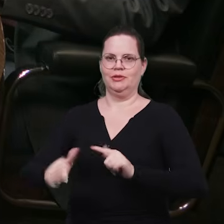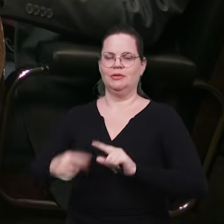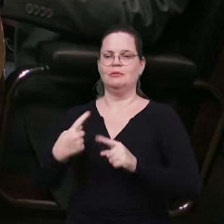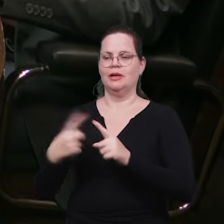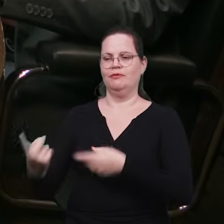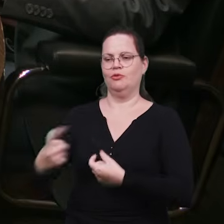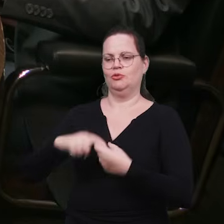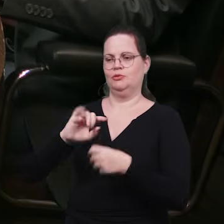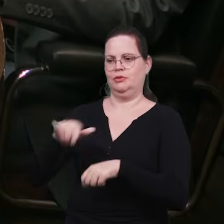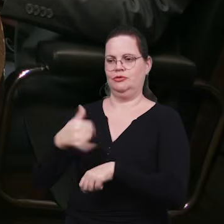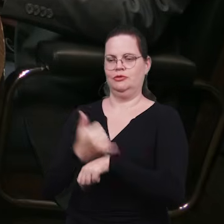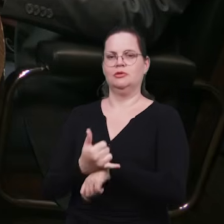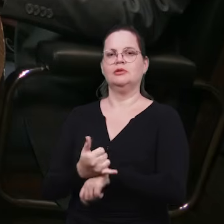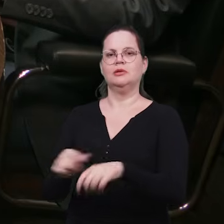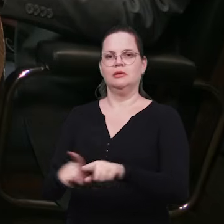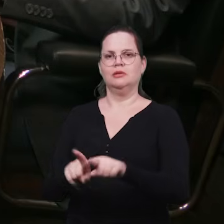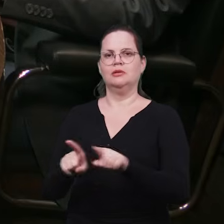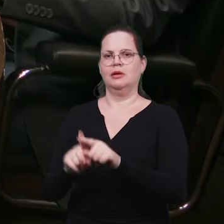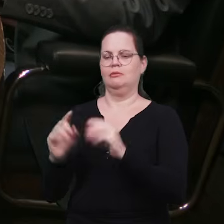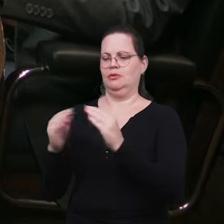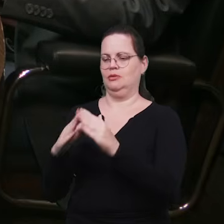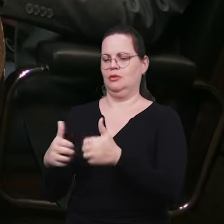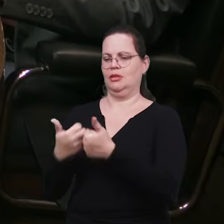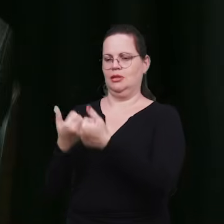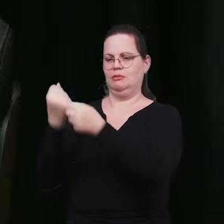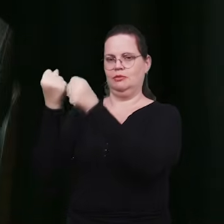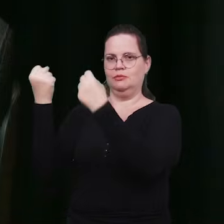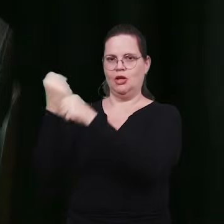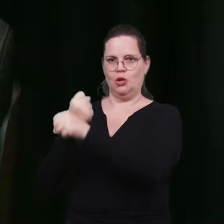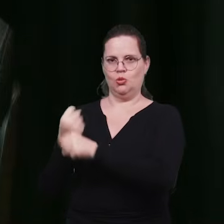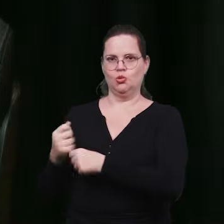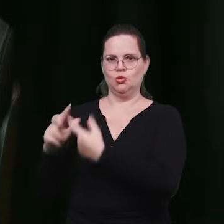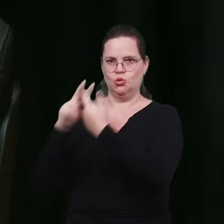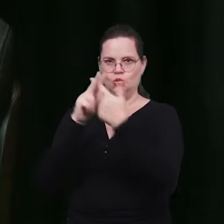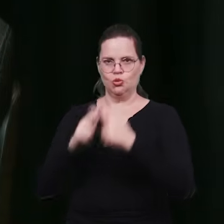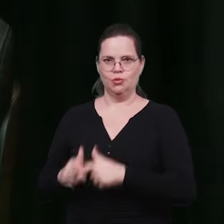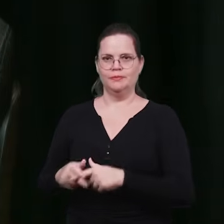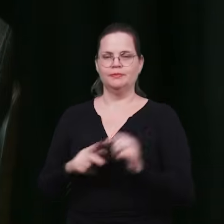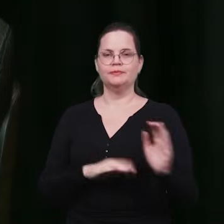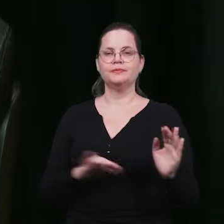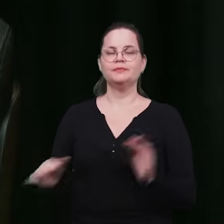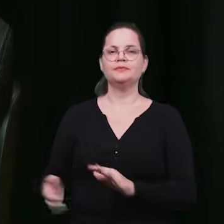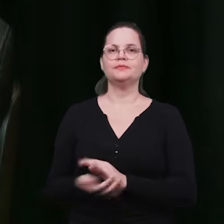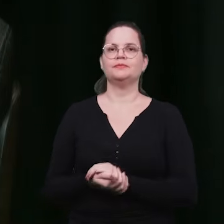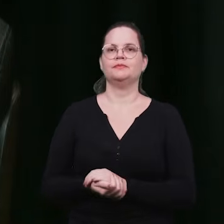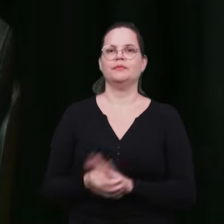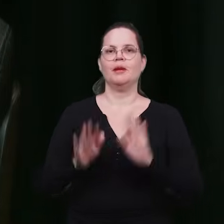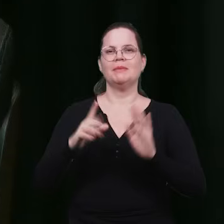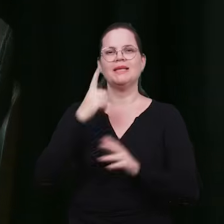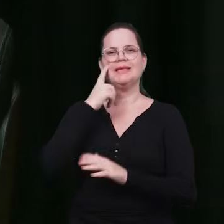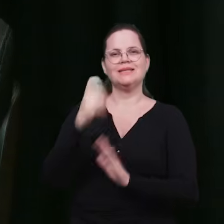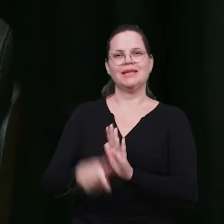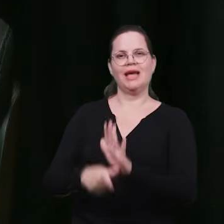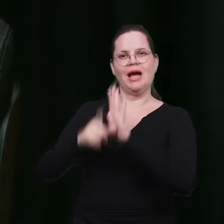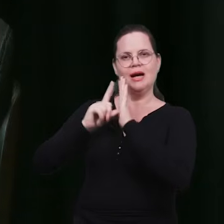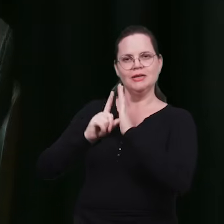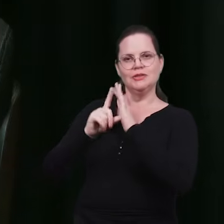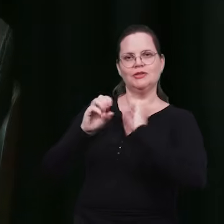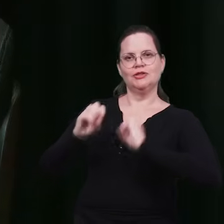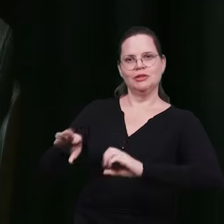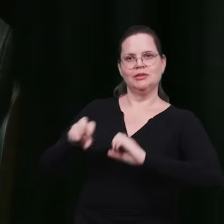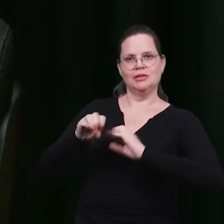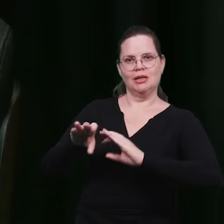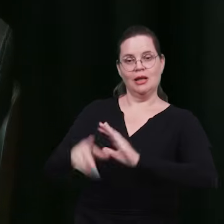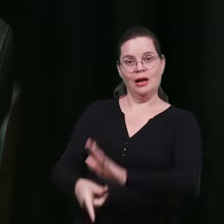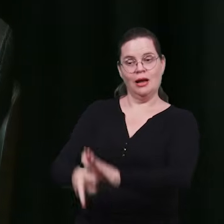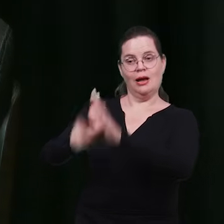do povo para Jerusalém e na construção do templo. Interessante que antes de ensinar, a palavra nos fala que ele